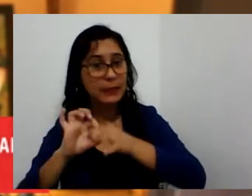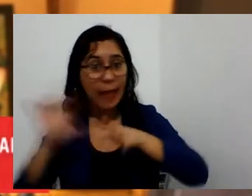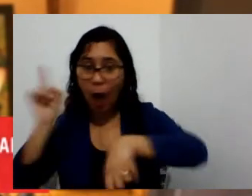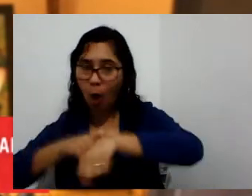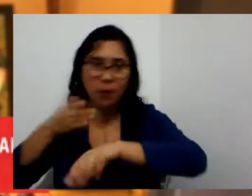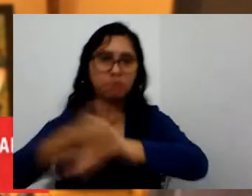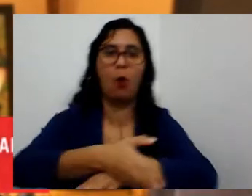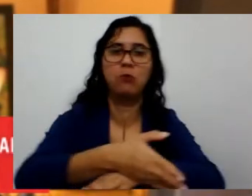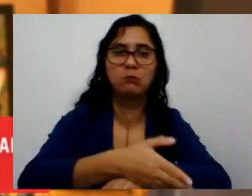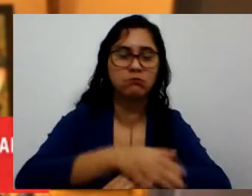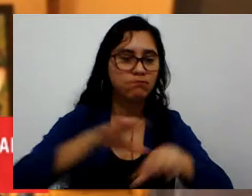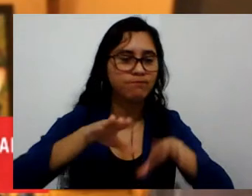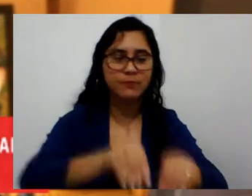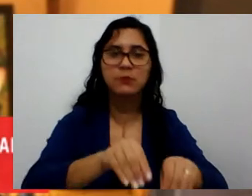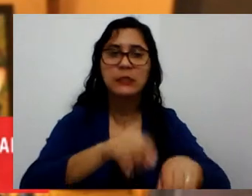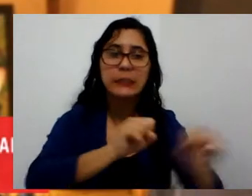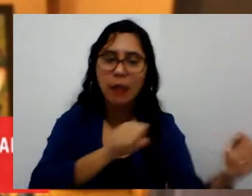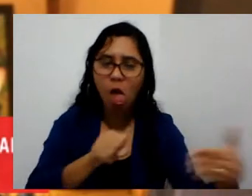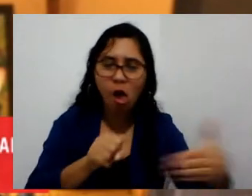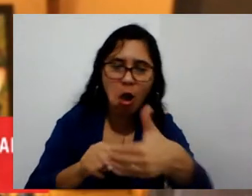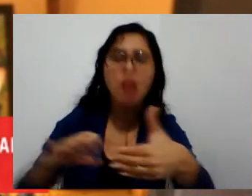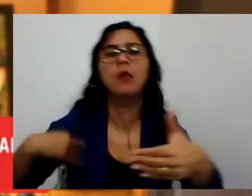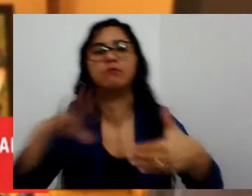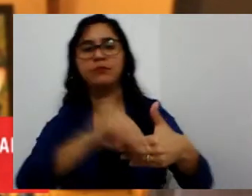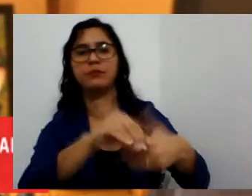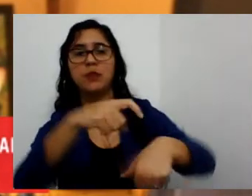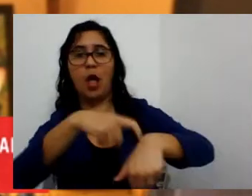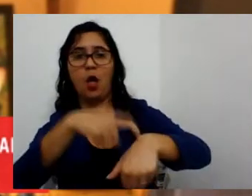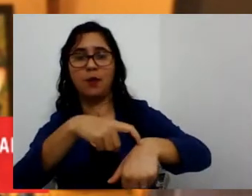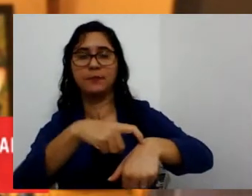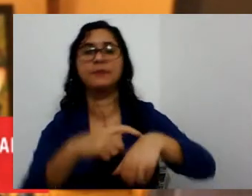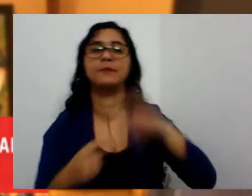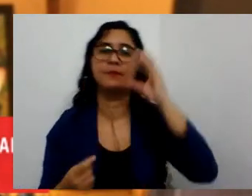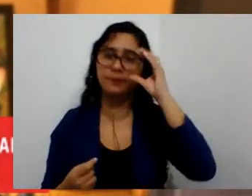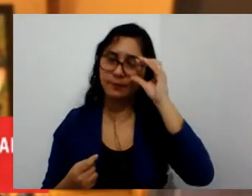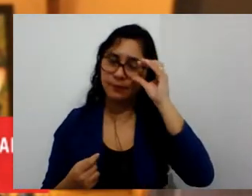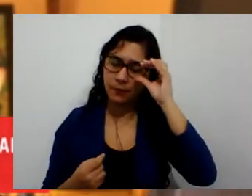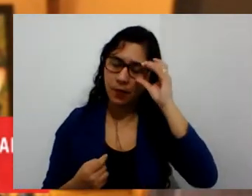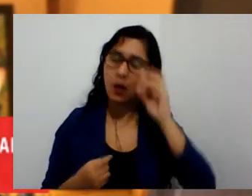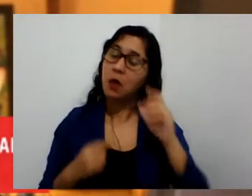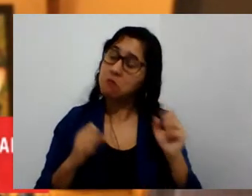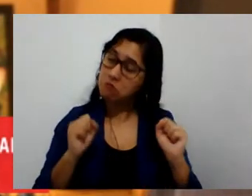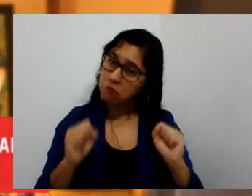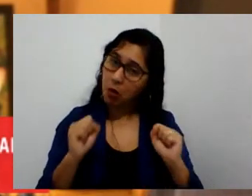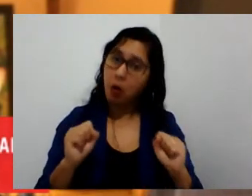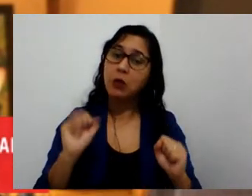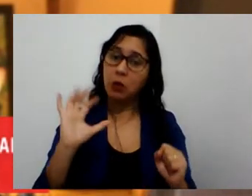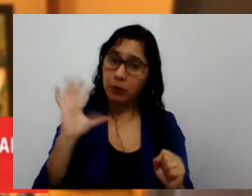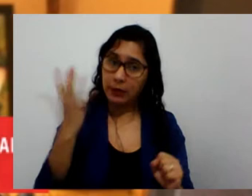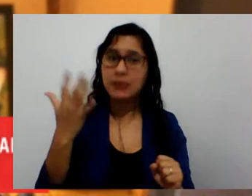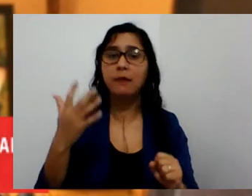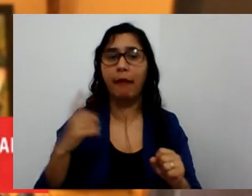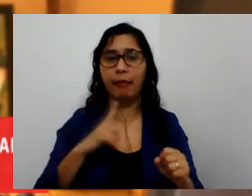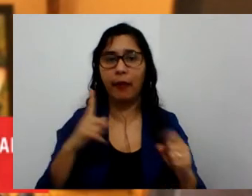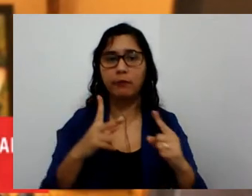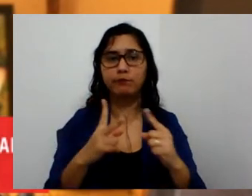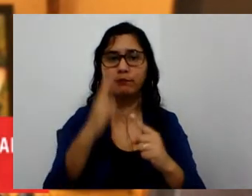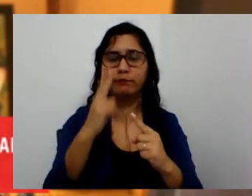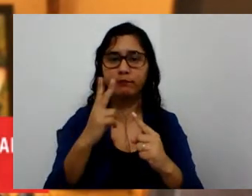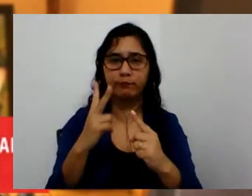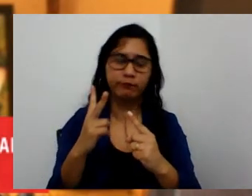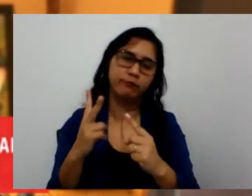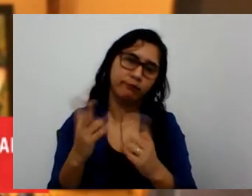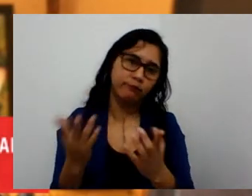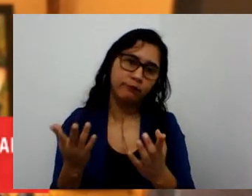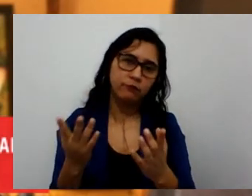em qualquer momento em que for necessário. É possível que exista interrupções